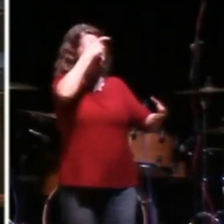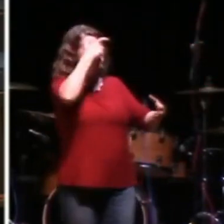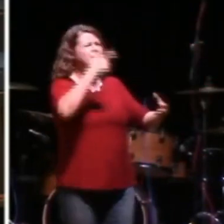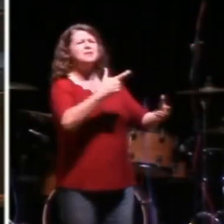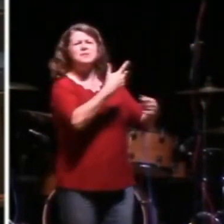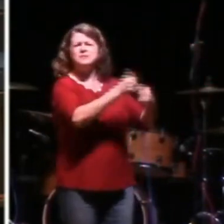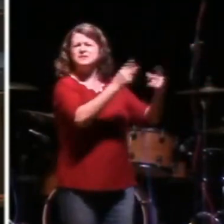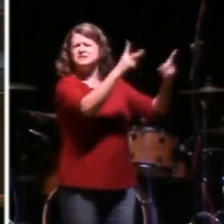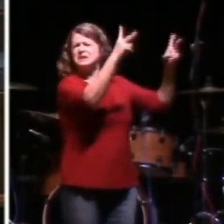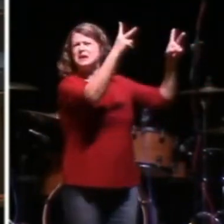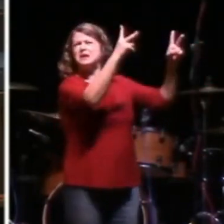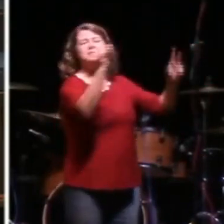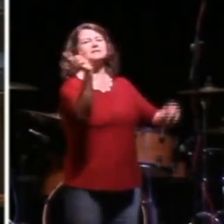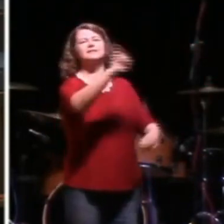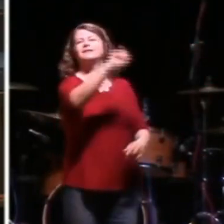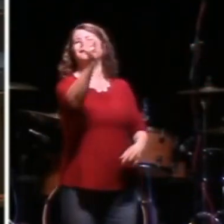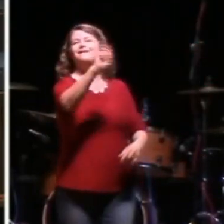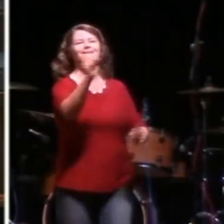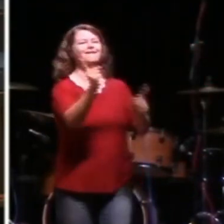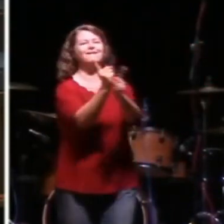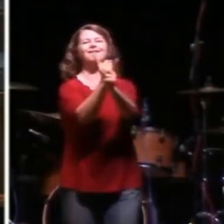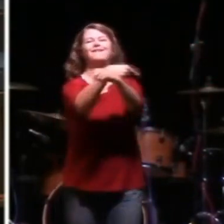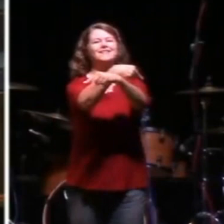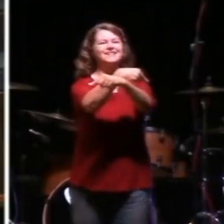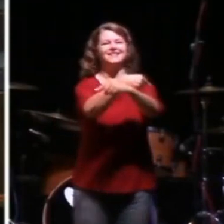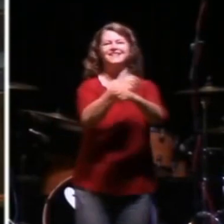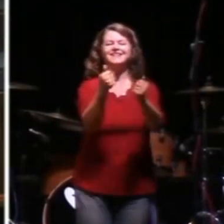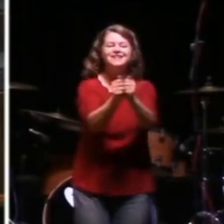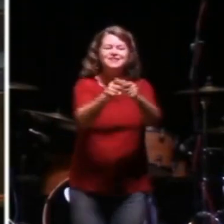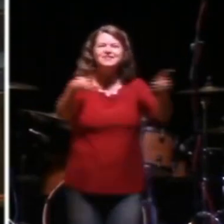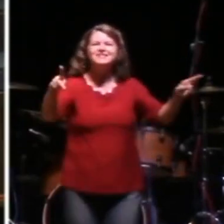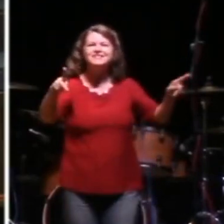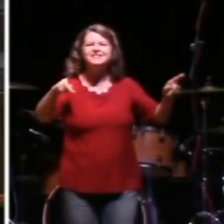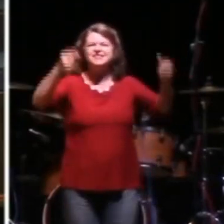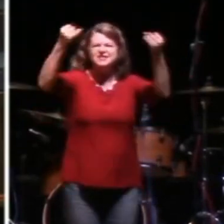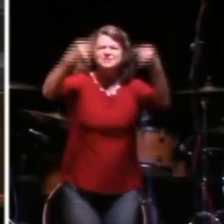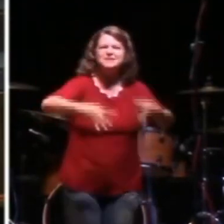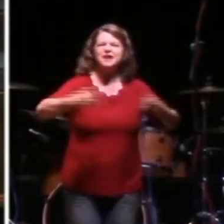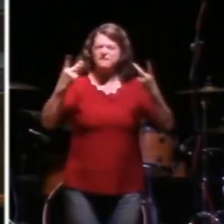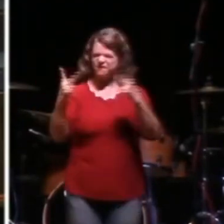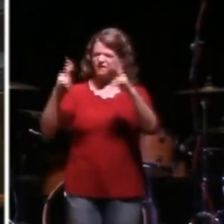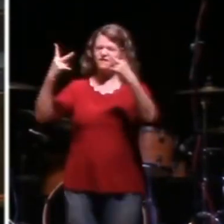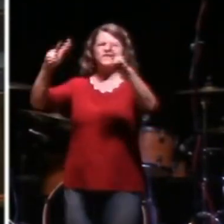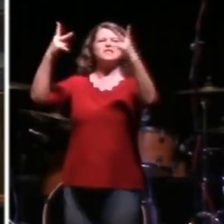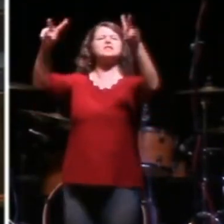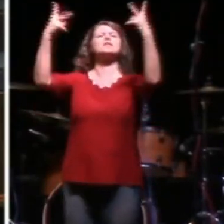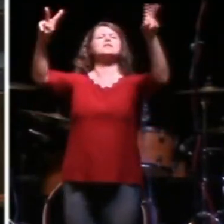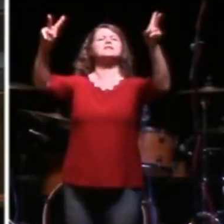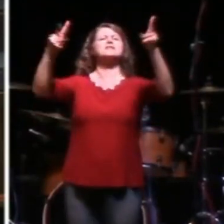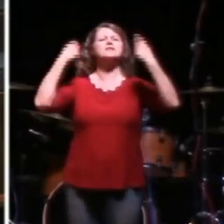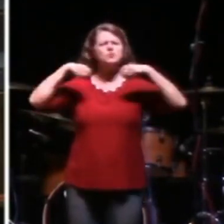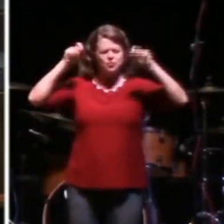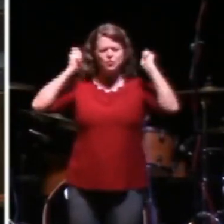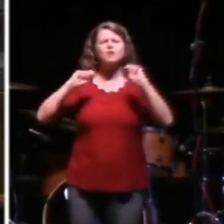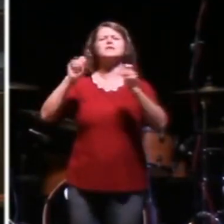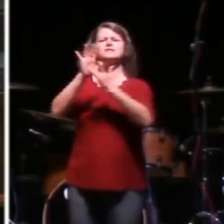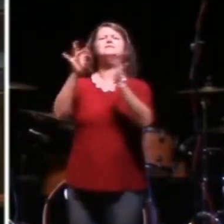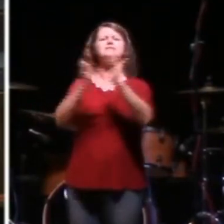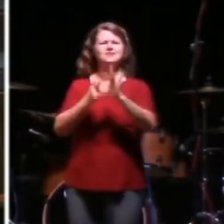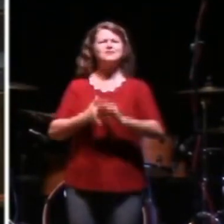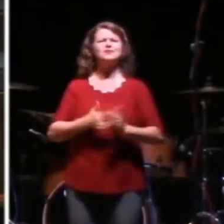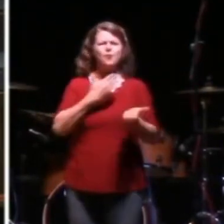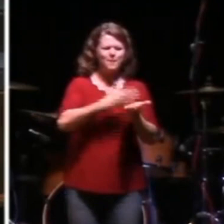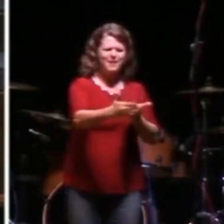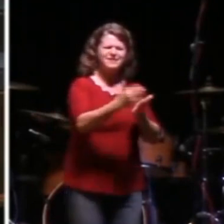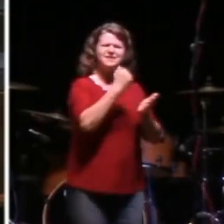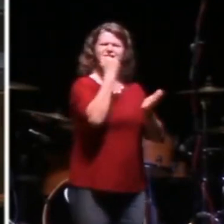vitória mas é justamente em contrário o livro do apocalipse fala da vitória como uma mensagem que venha quando desde